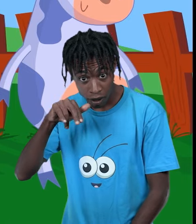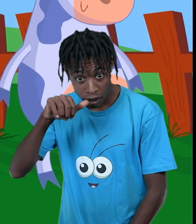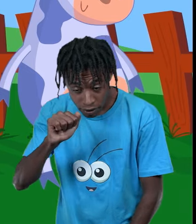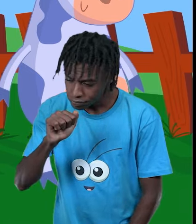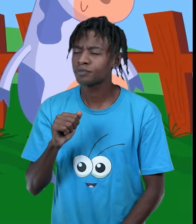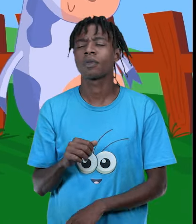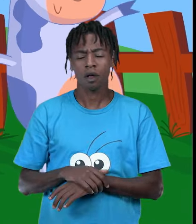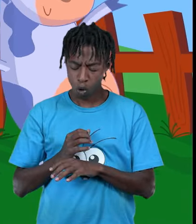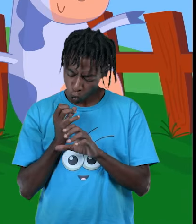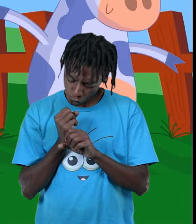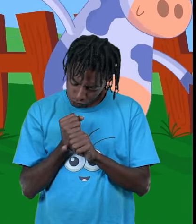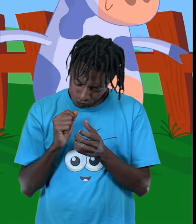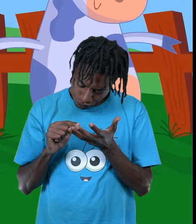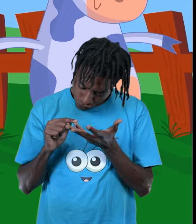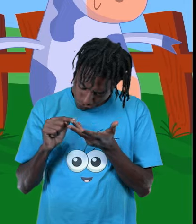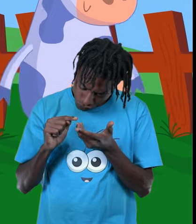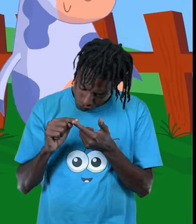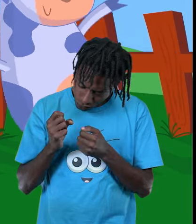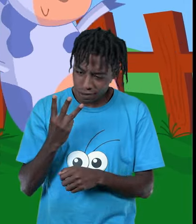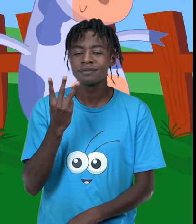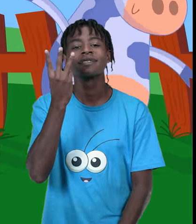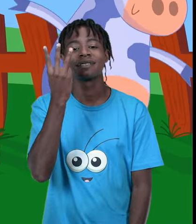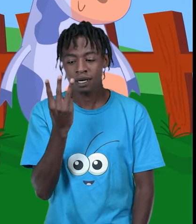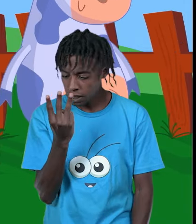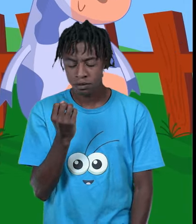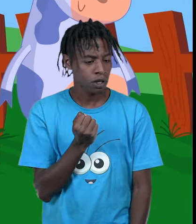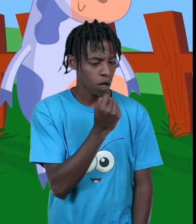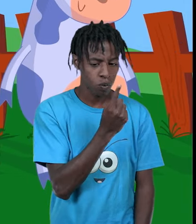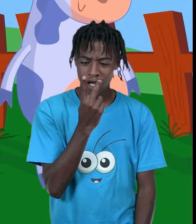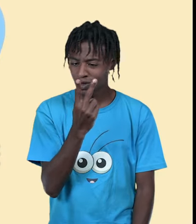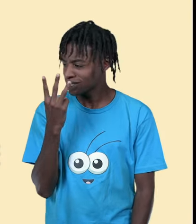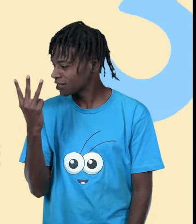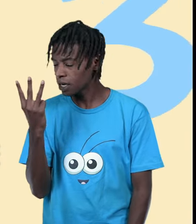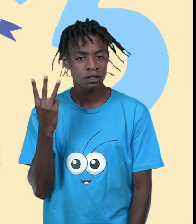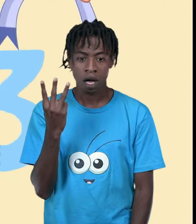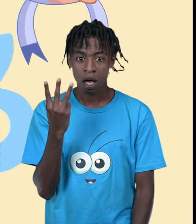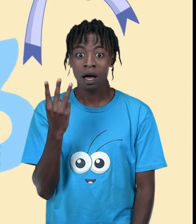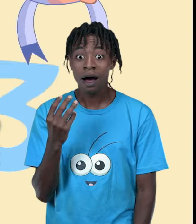Mariana Conta três Mariana Conta três